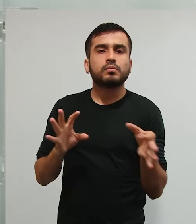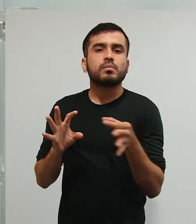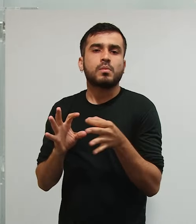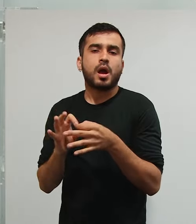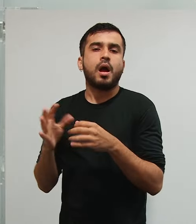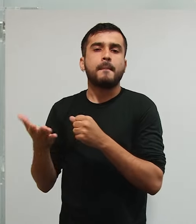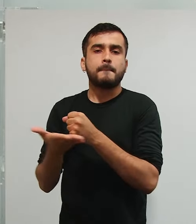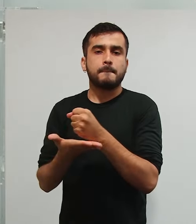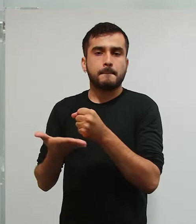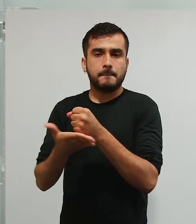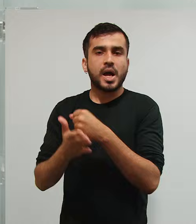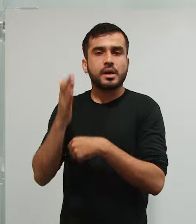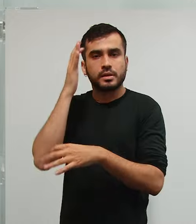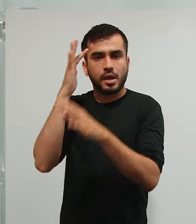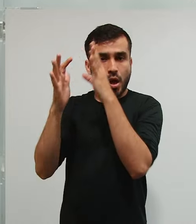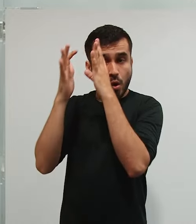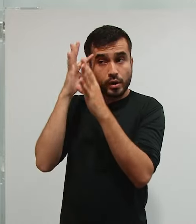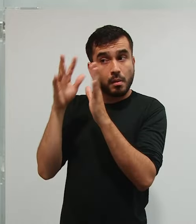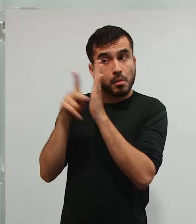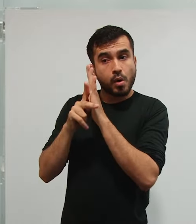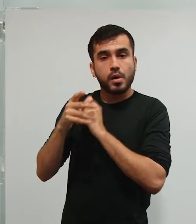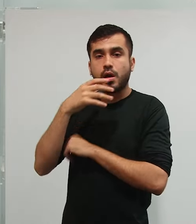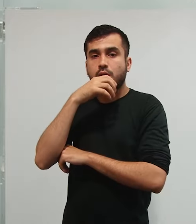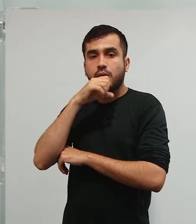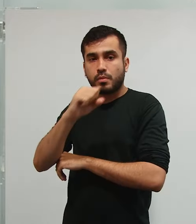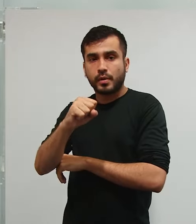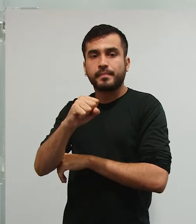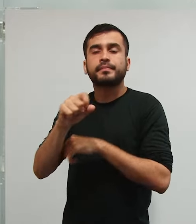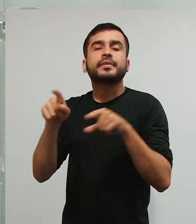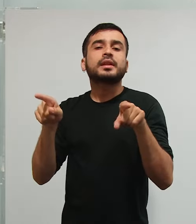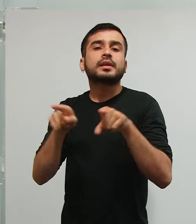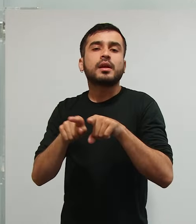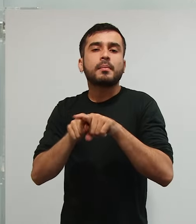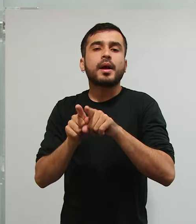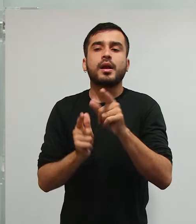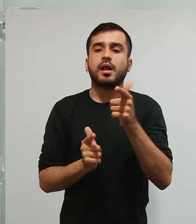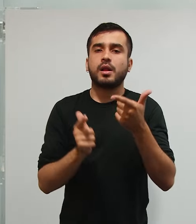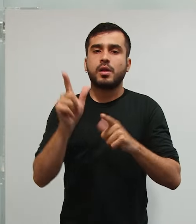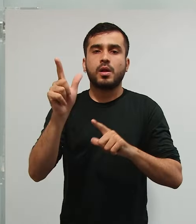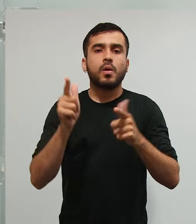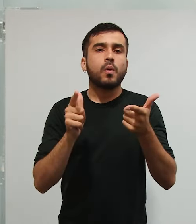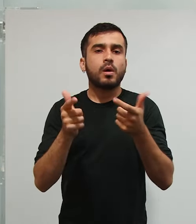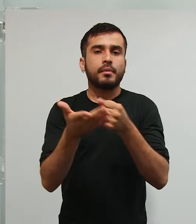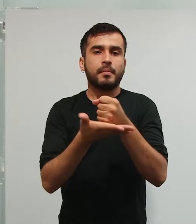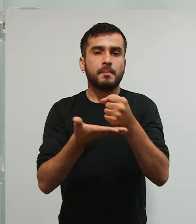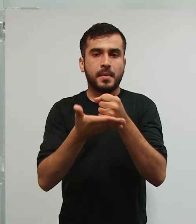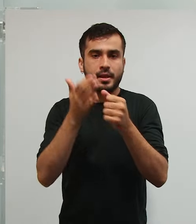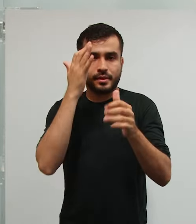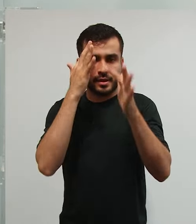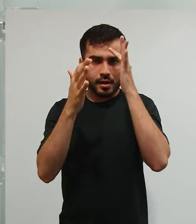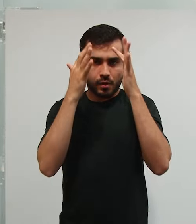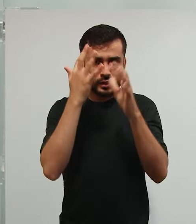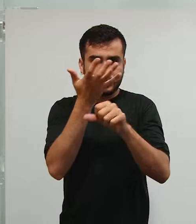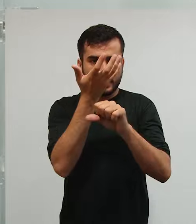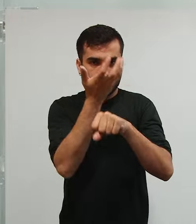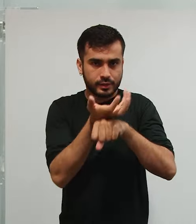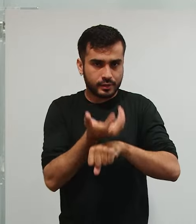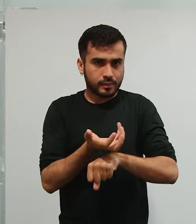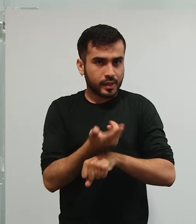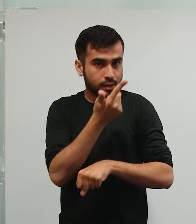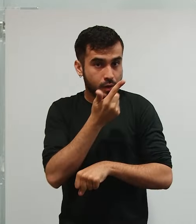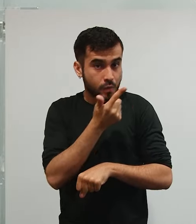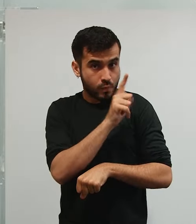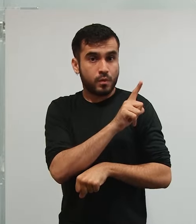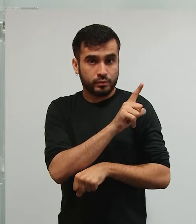sua autoria, a partir da entrevista, com a fundamentação teórica básica, que é o Paulo Freire, e com